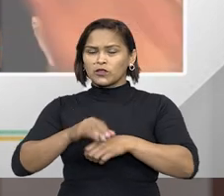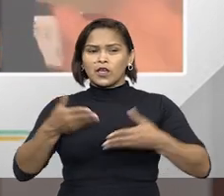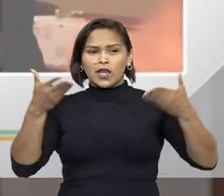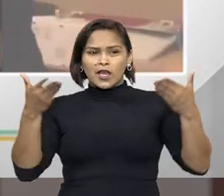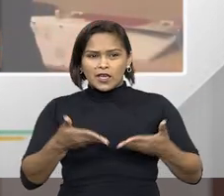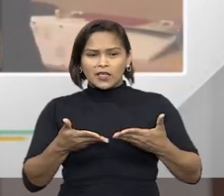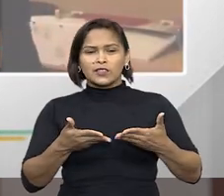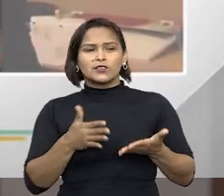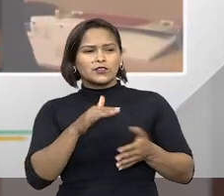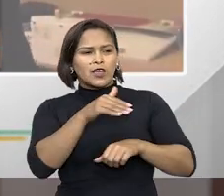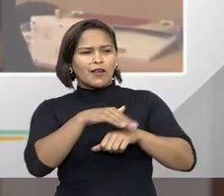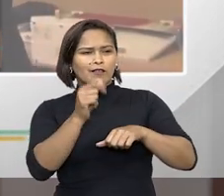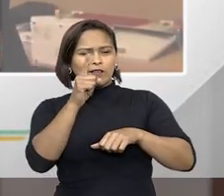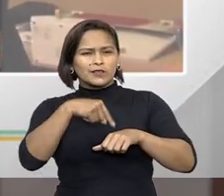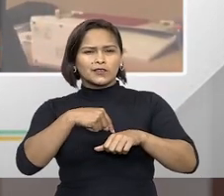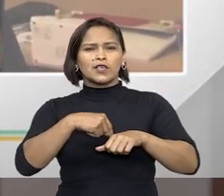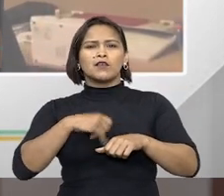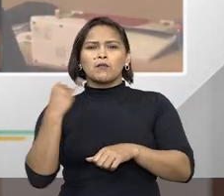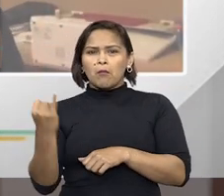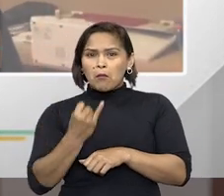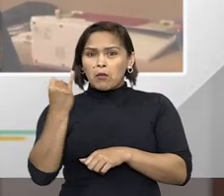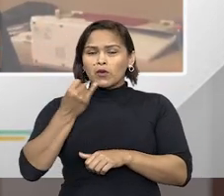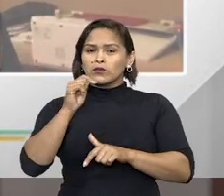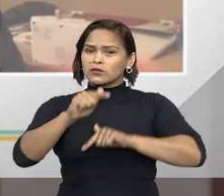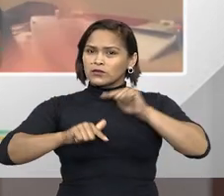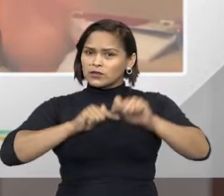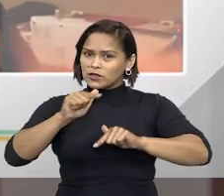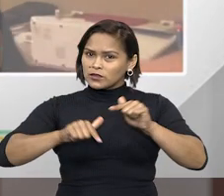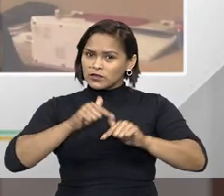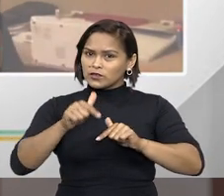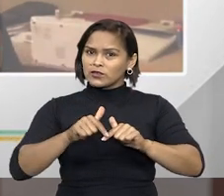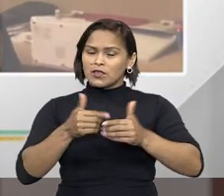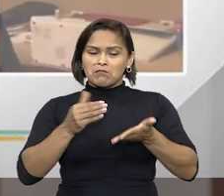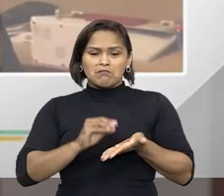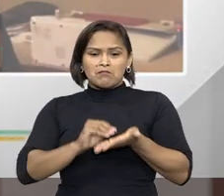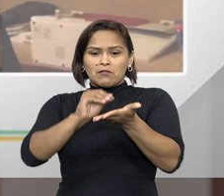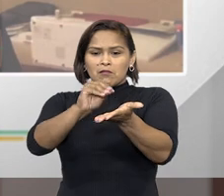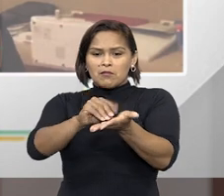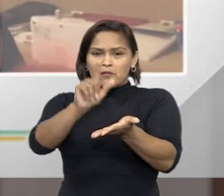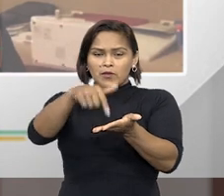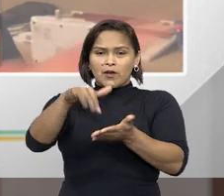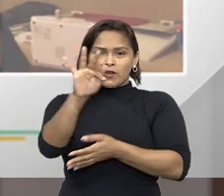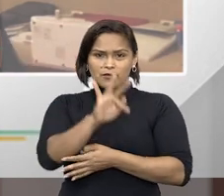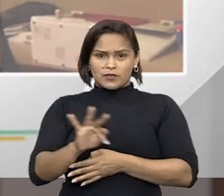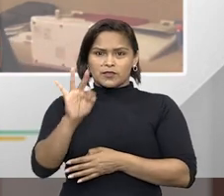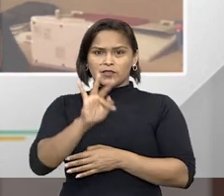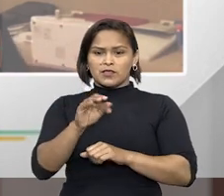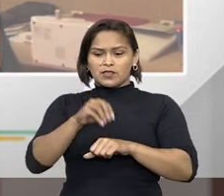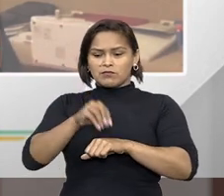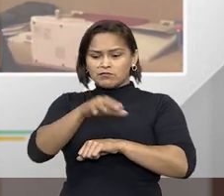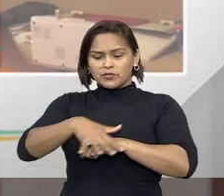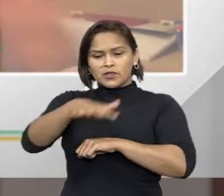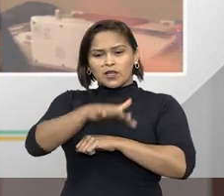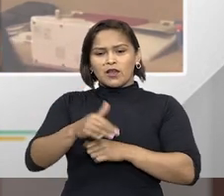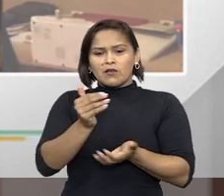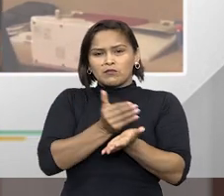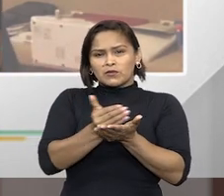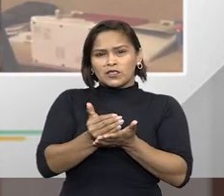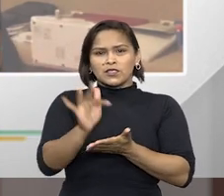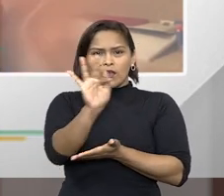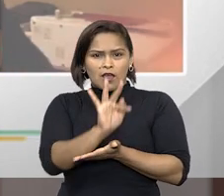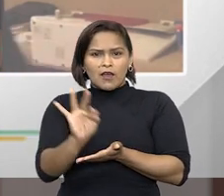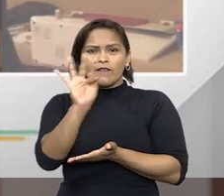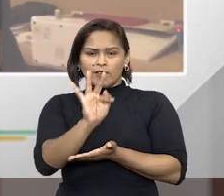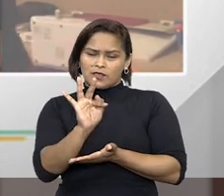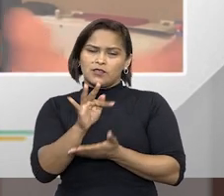um relevantíssimo serviço em prol da federação, do princípio federativo, que resume